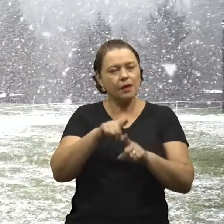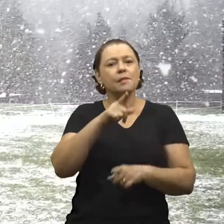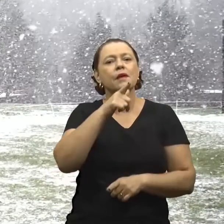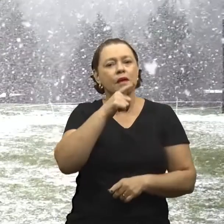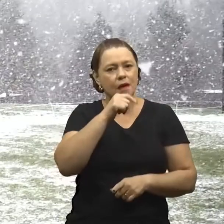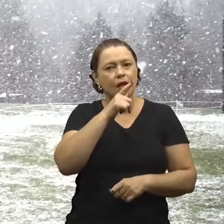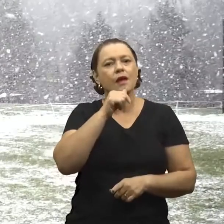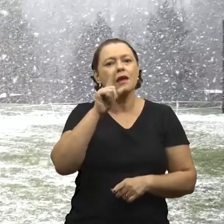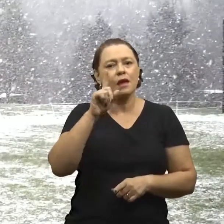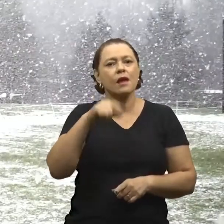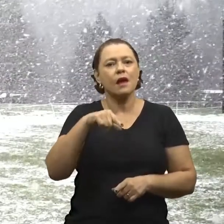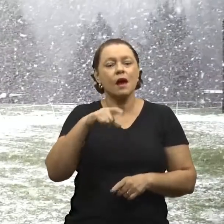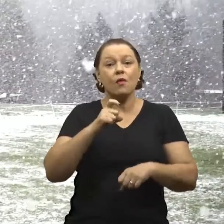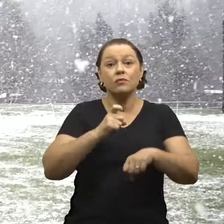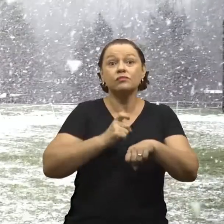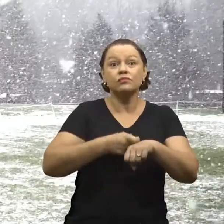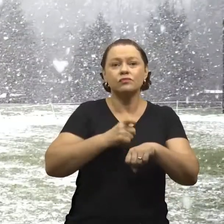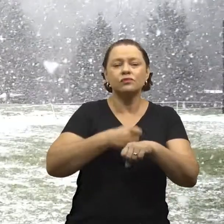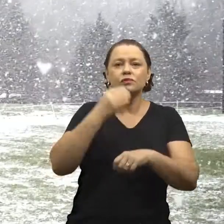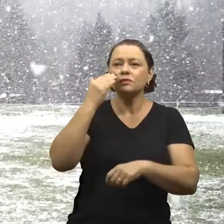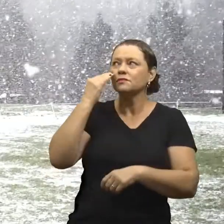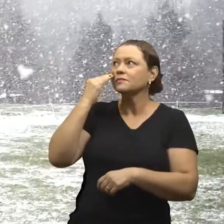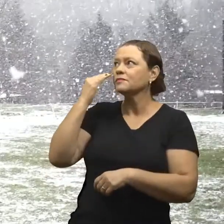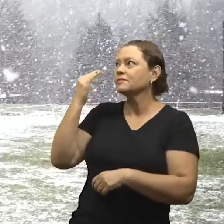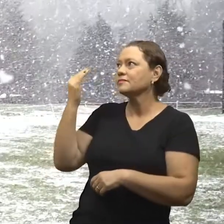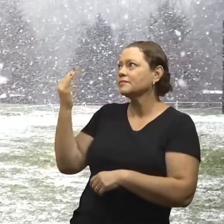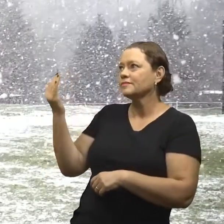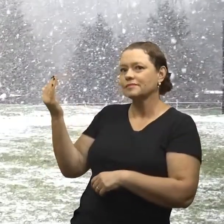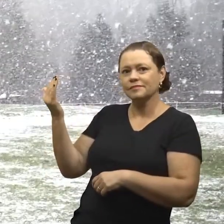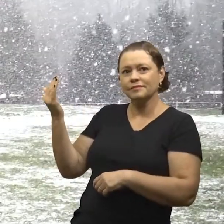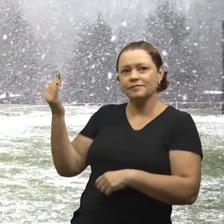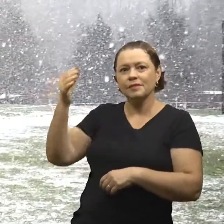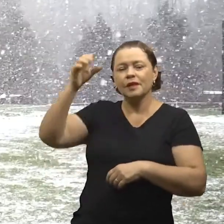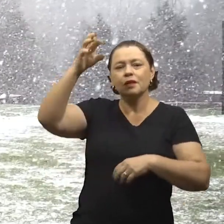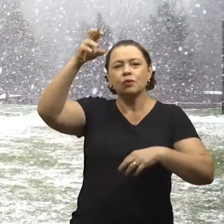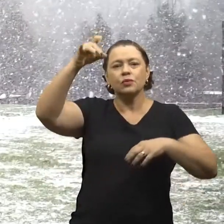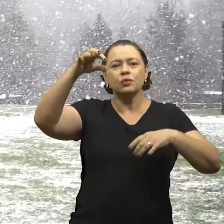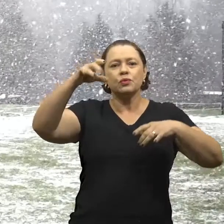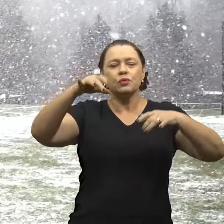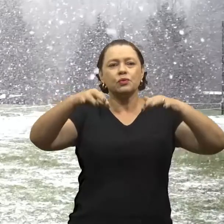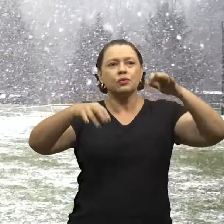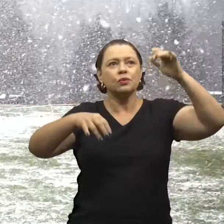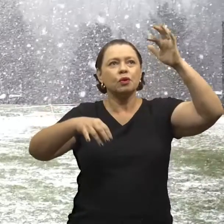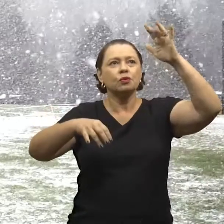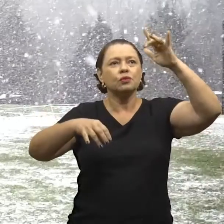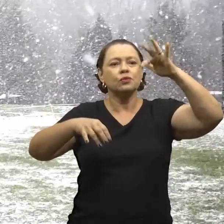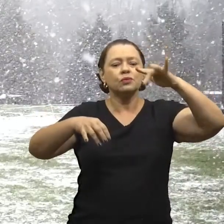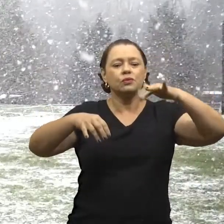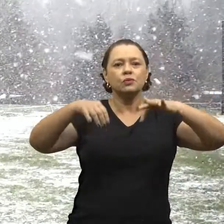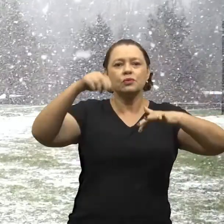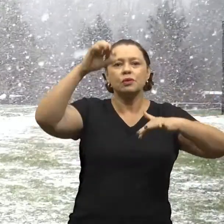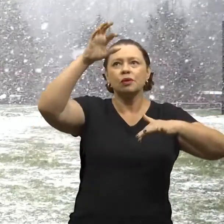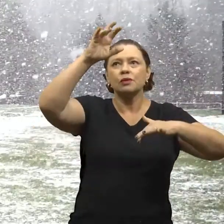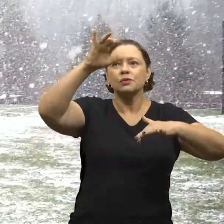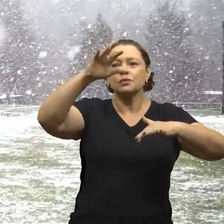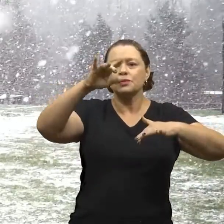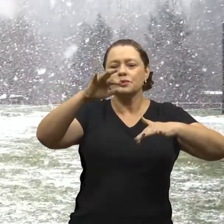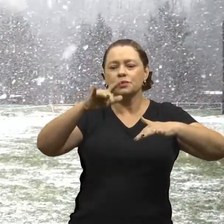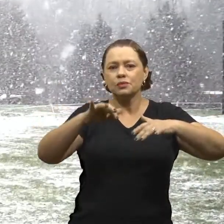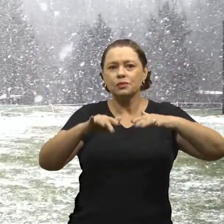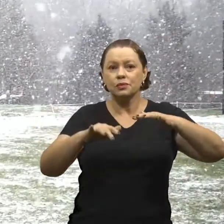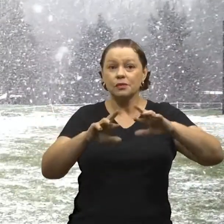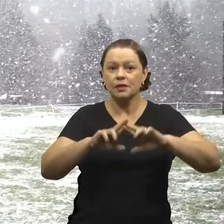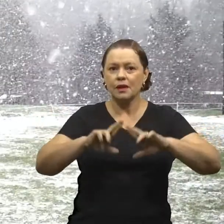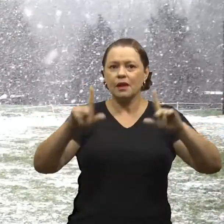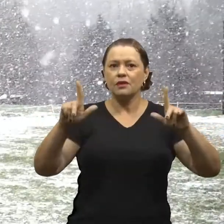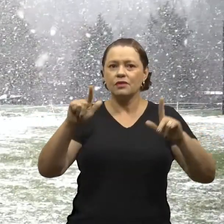sólido. Observe a neve na imagem da esquerda e também no vídeo. Diferentemente do granizo, a neve